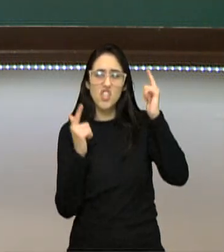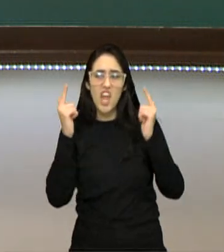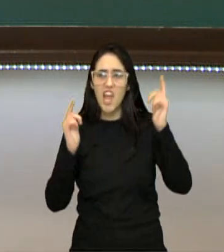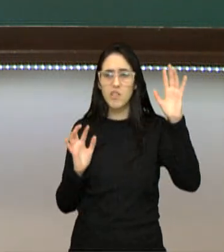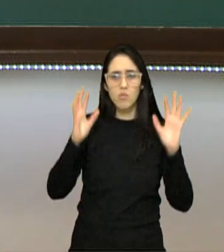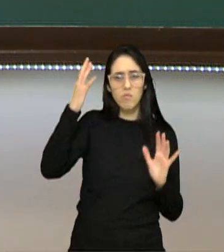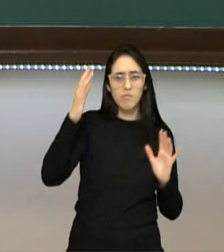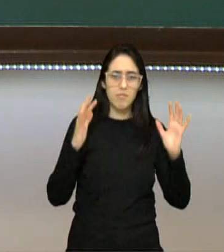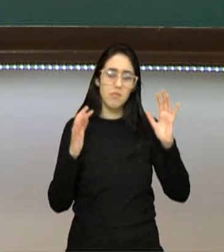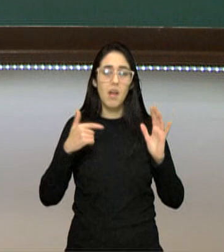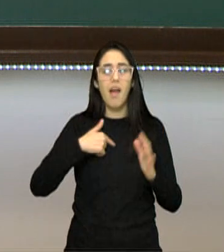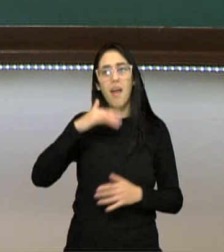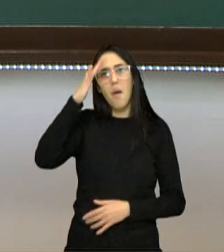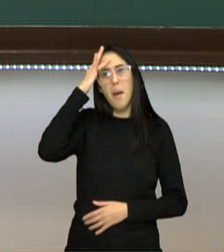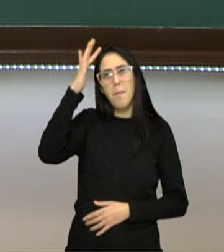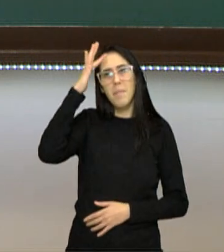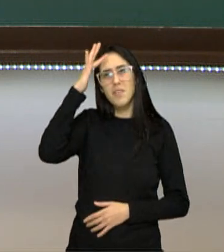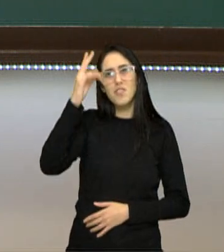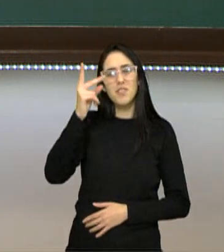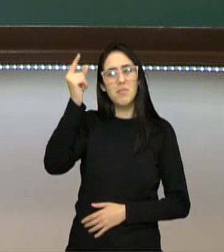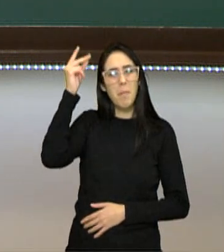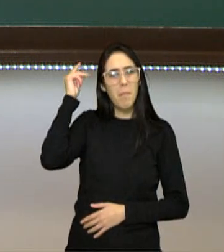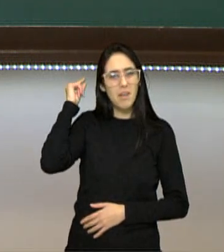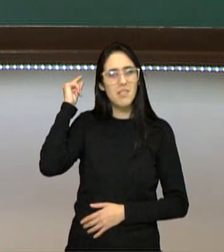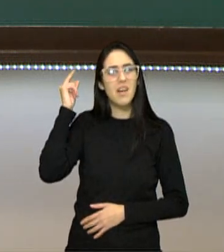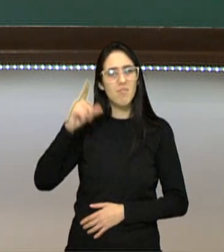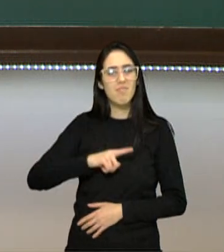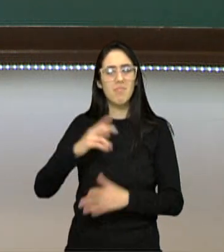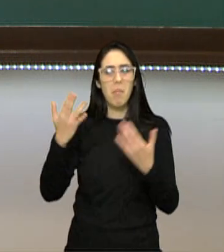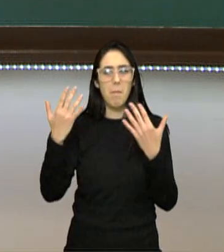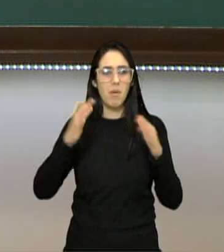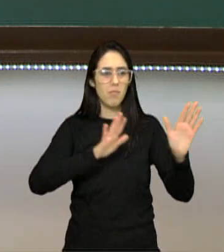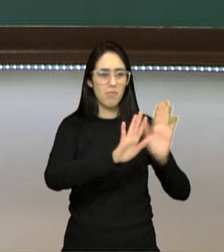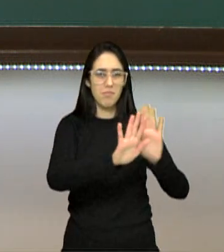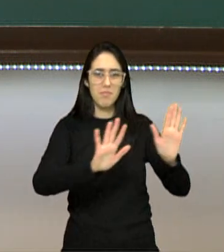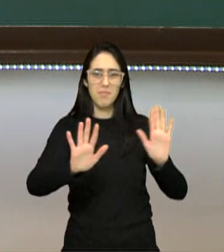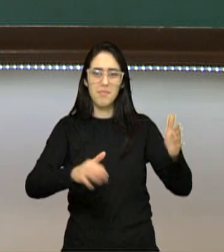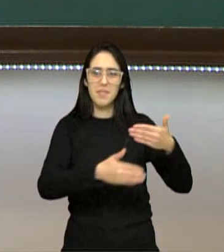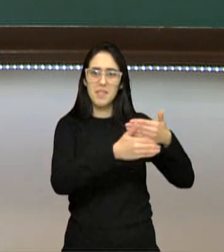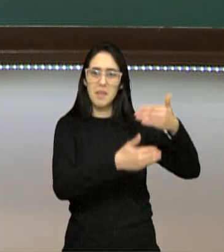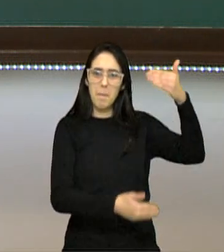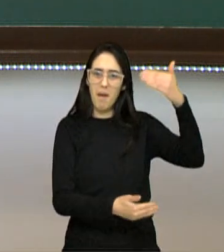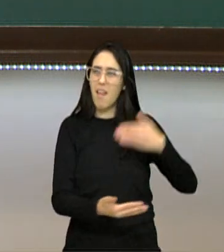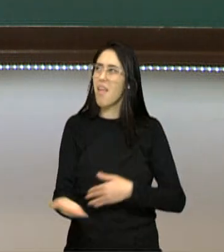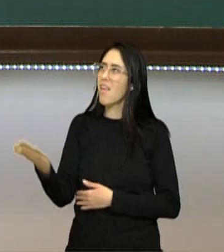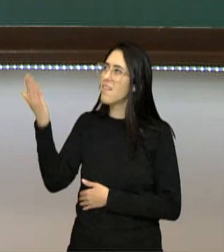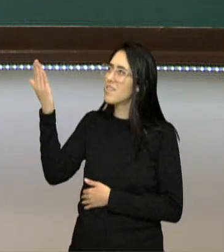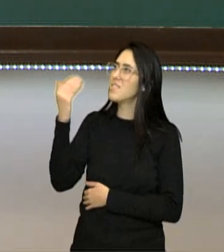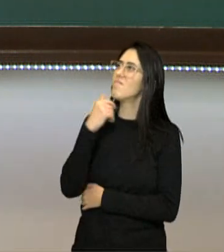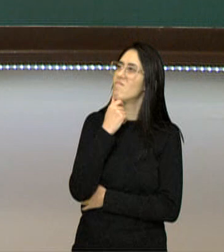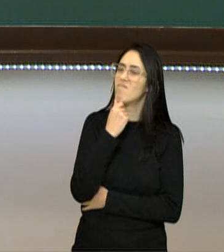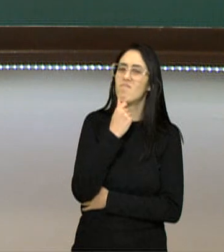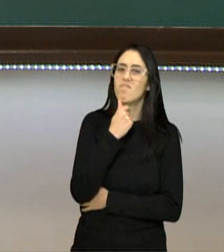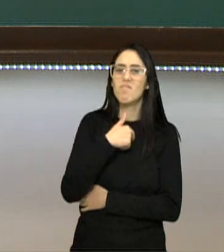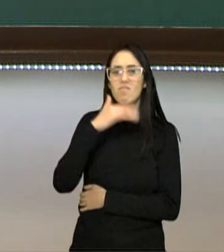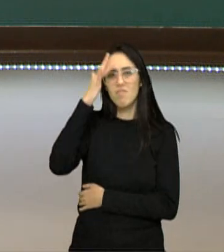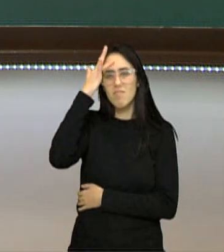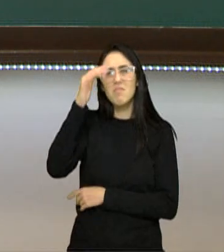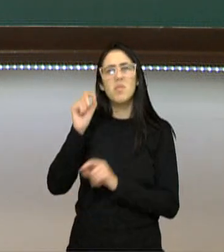fico imaginando quando eles imprimiram essas mãos nessa parede, no que eles